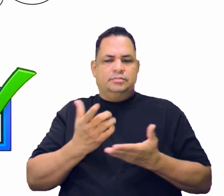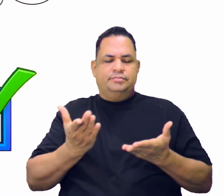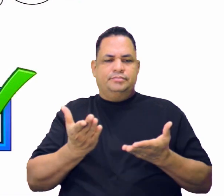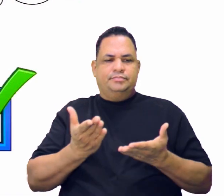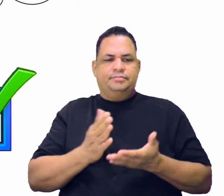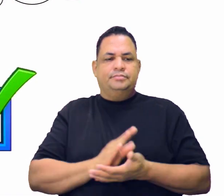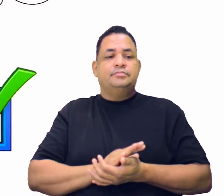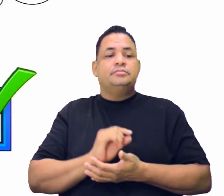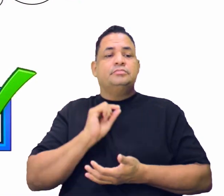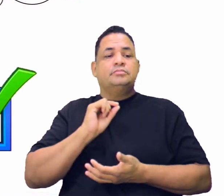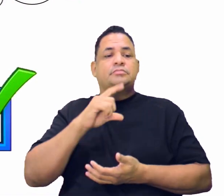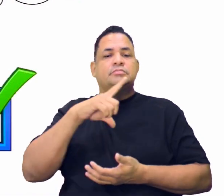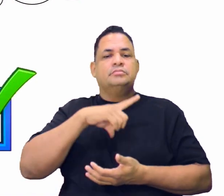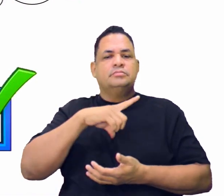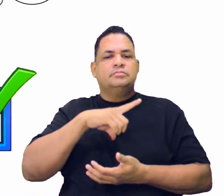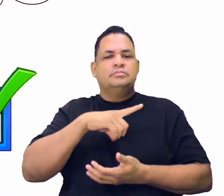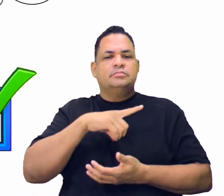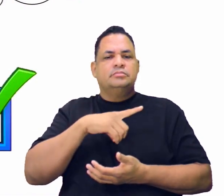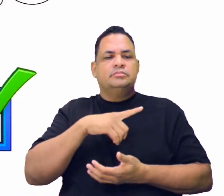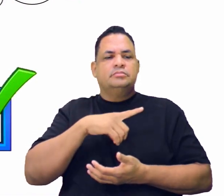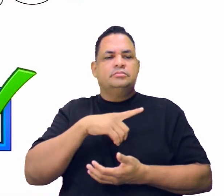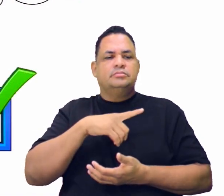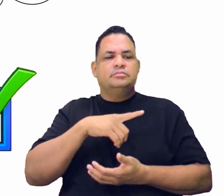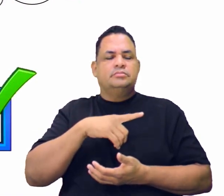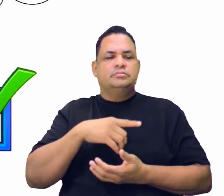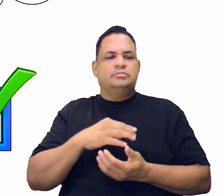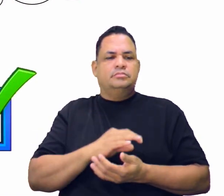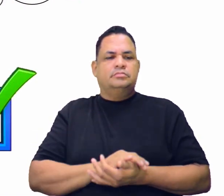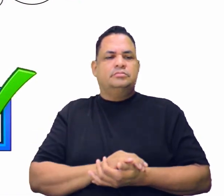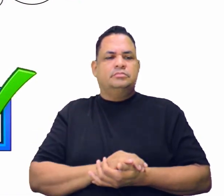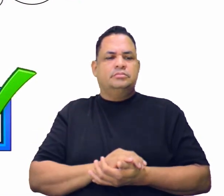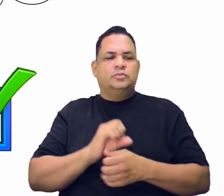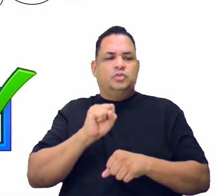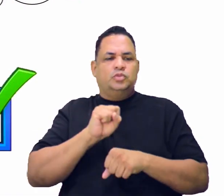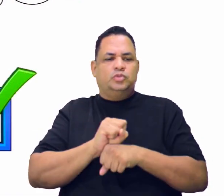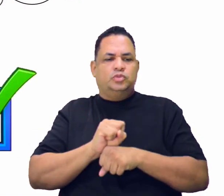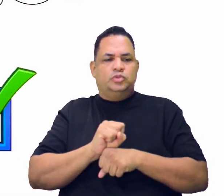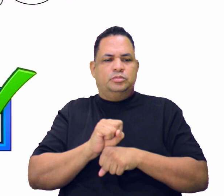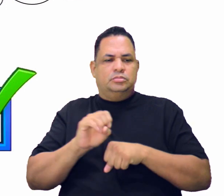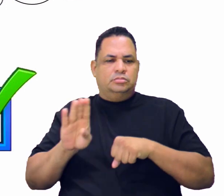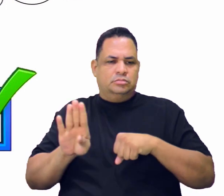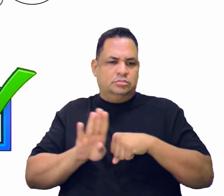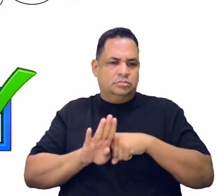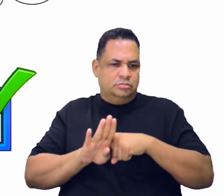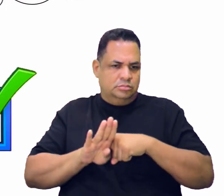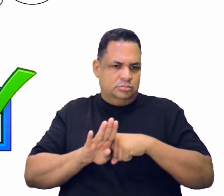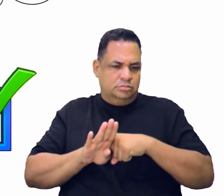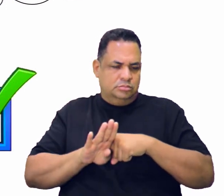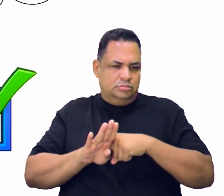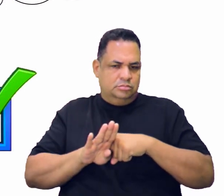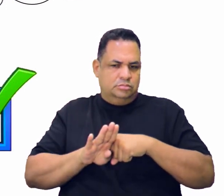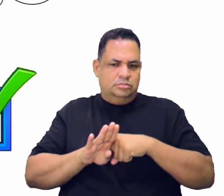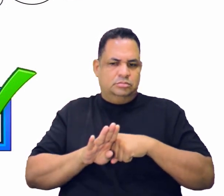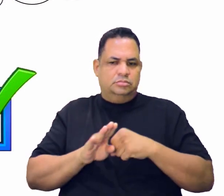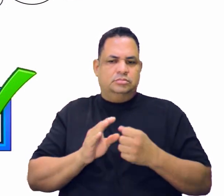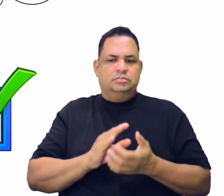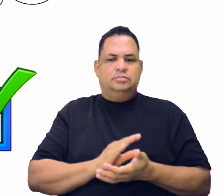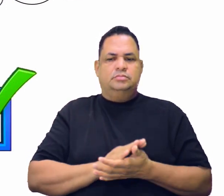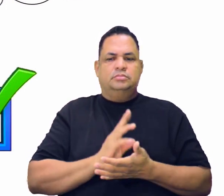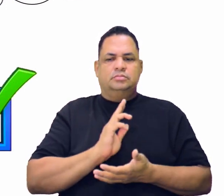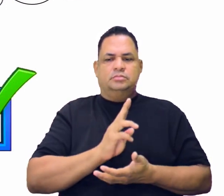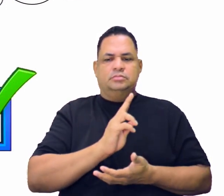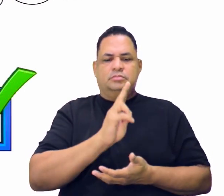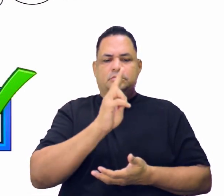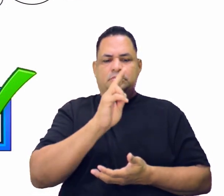Olha só, o que eu tenho aí? Ó, um substantivo. Tá bom?